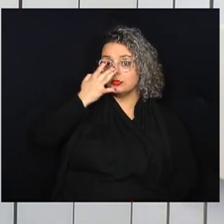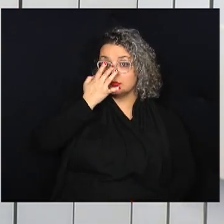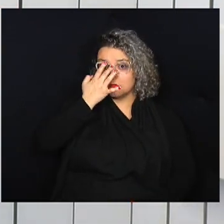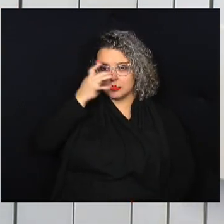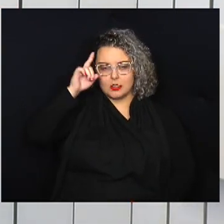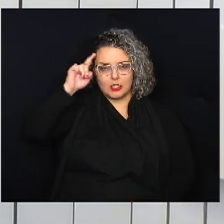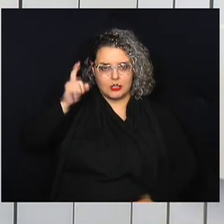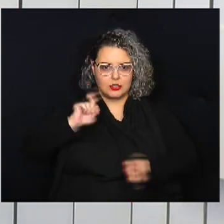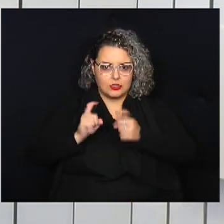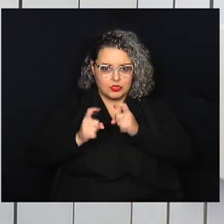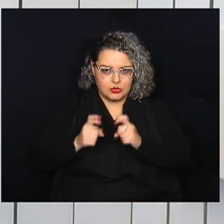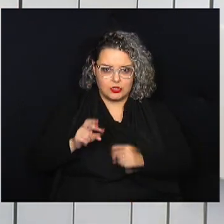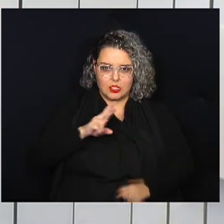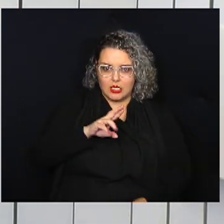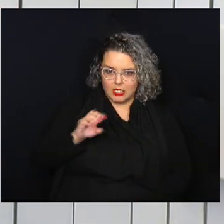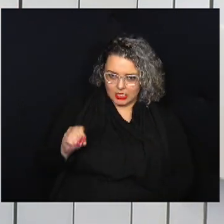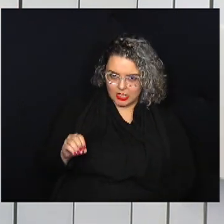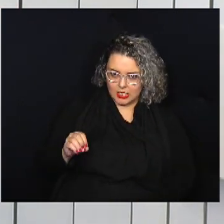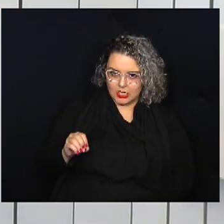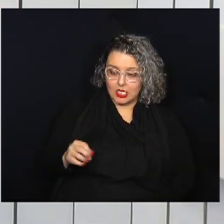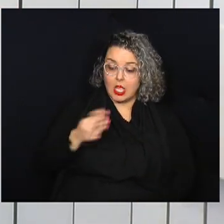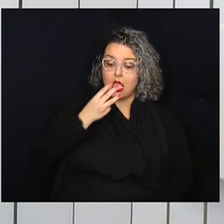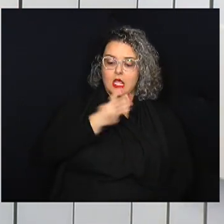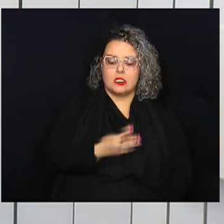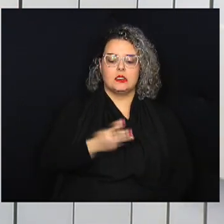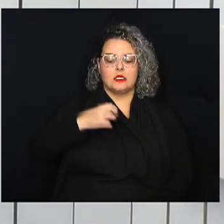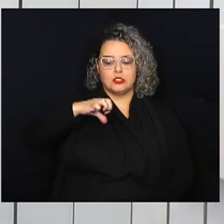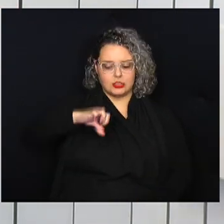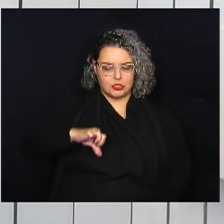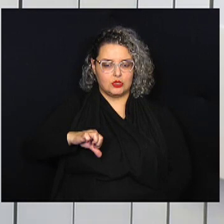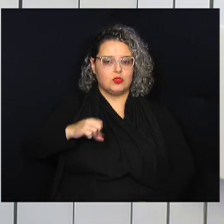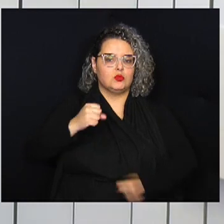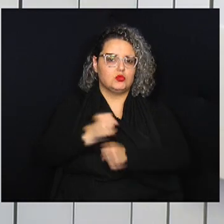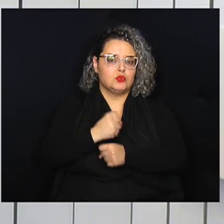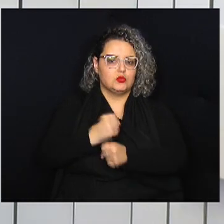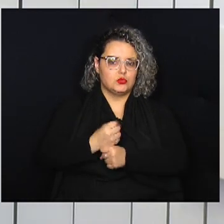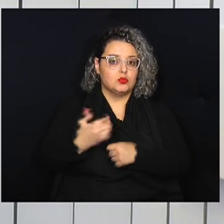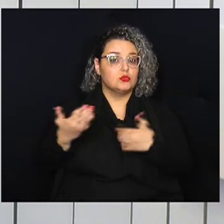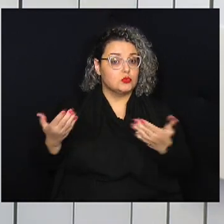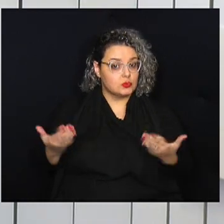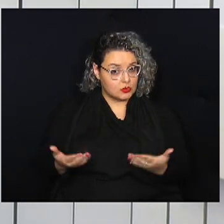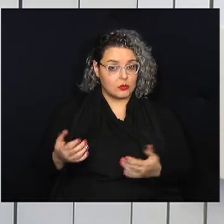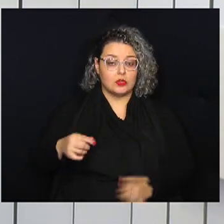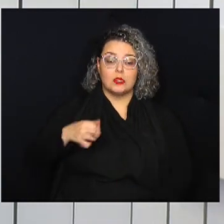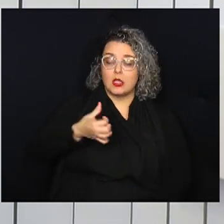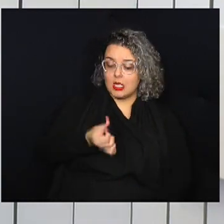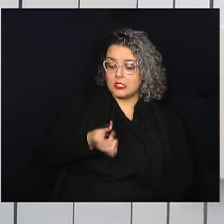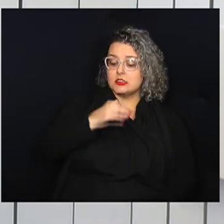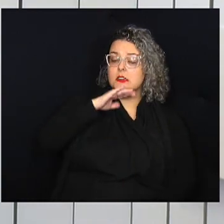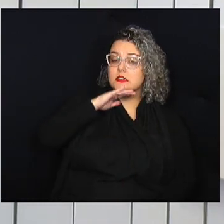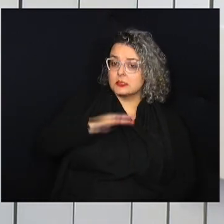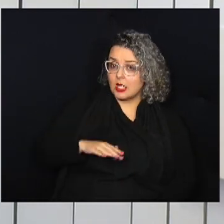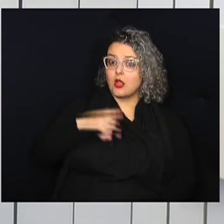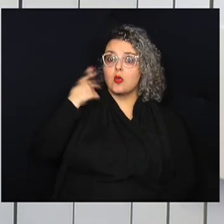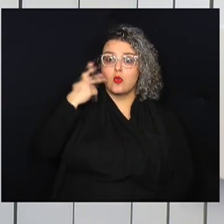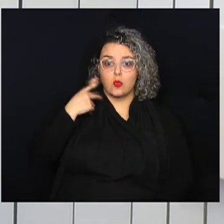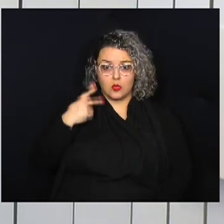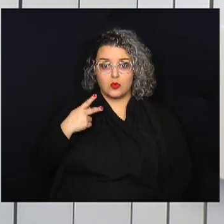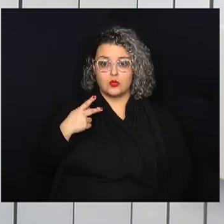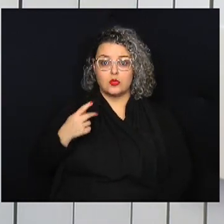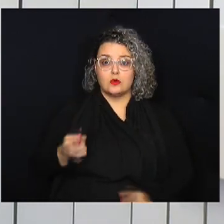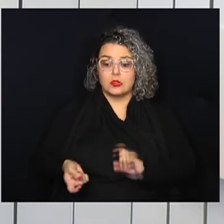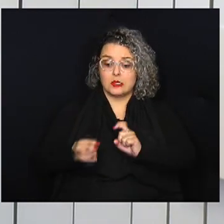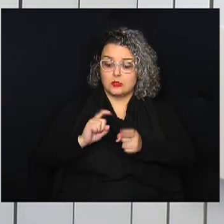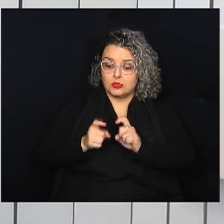de reunião ordinária, a 39ª no ano. E a partir das 6 horas da tarde, os vereadores vão se